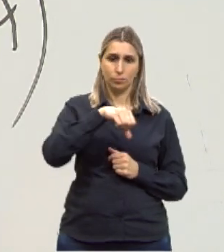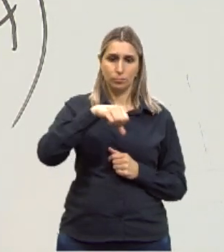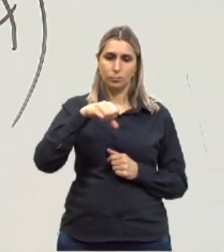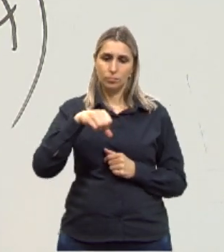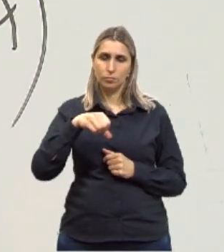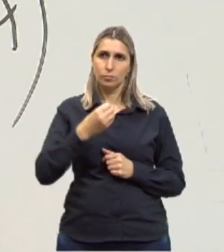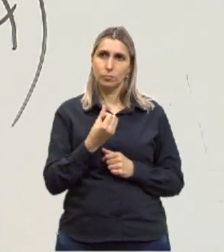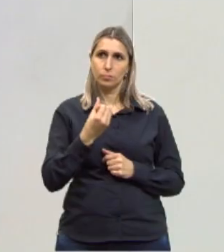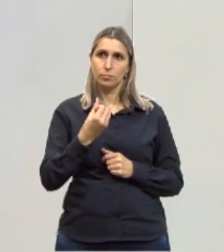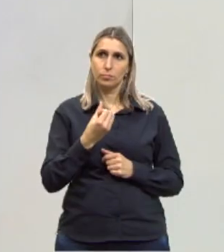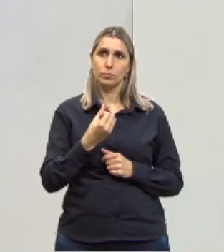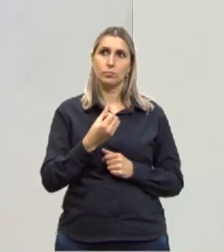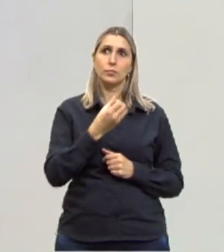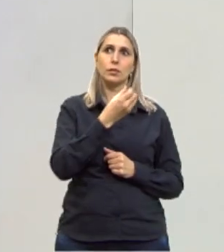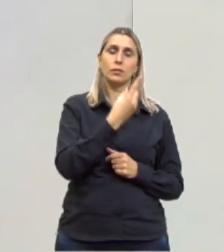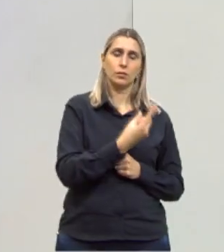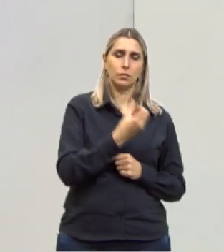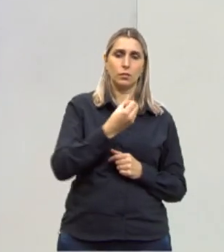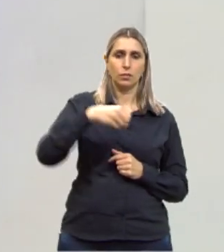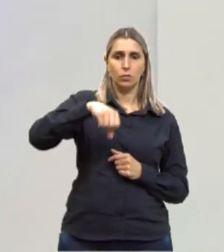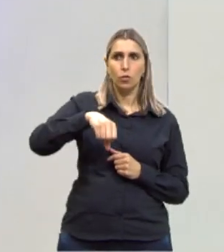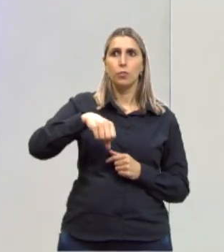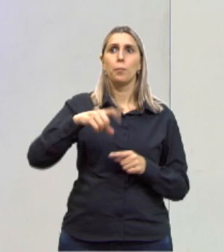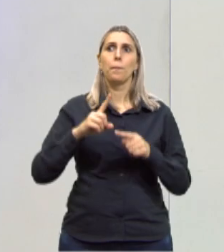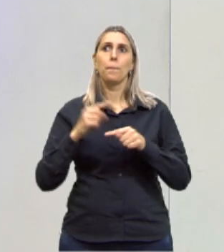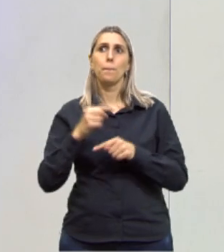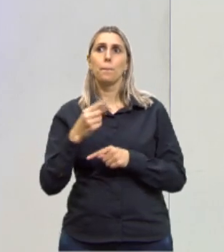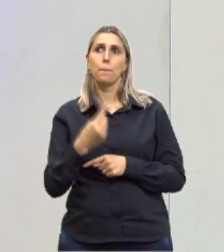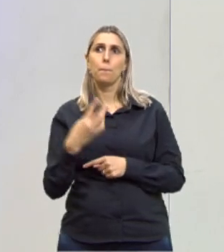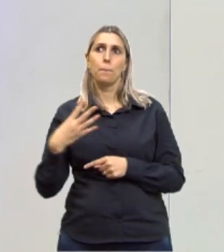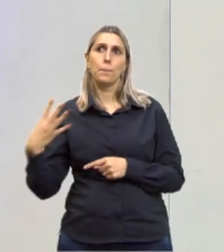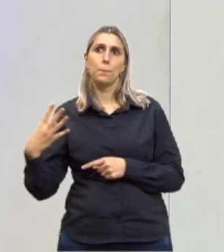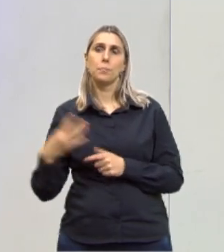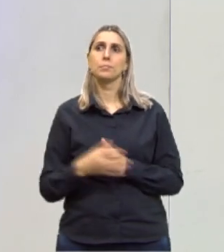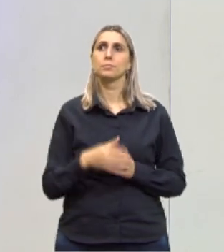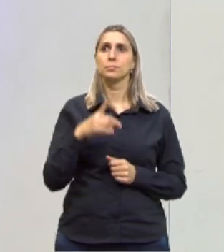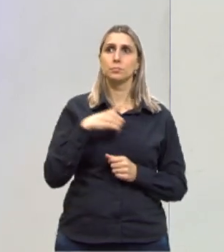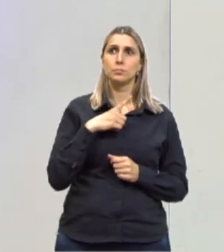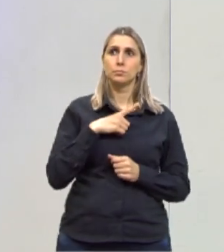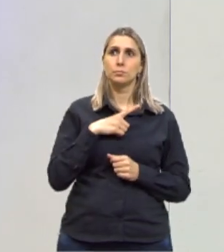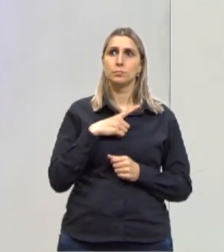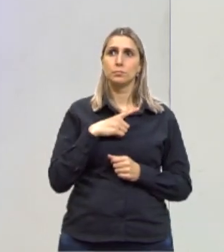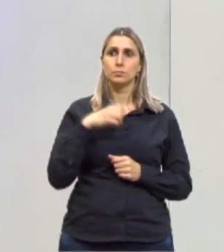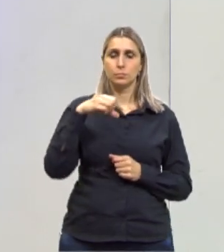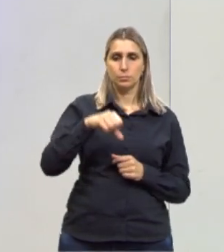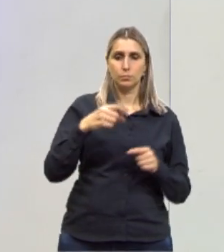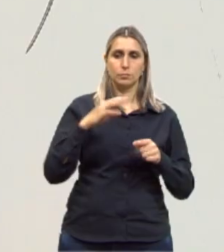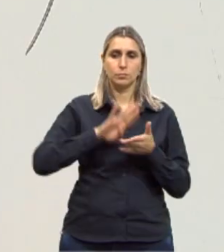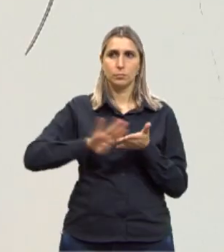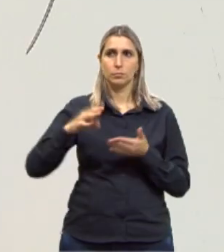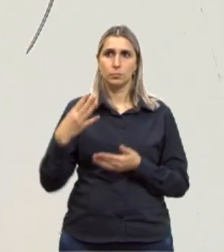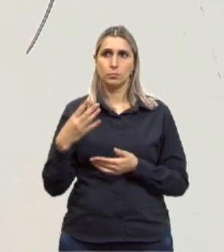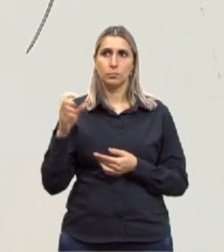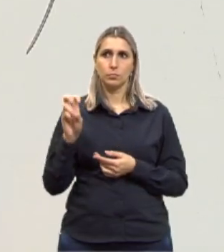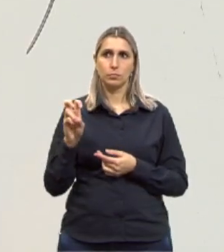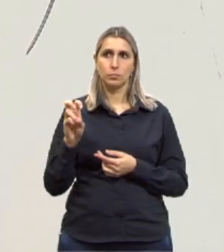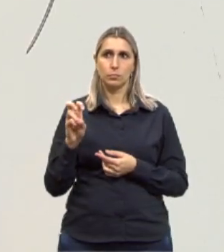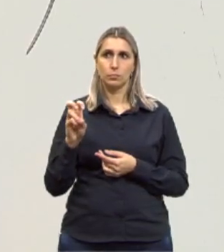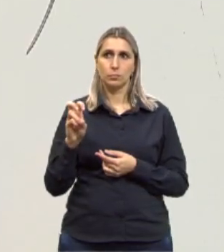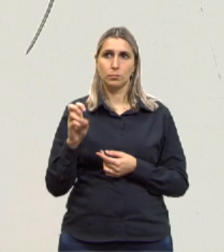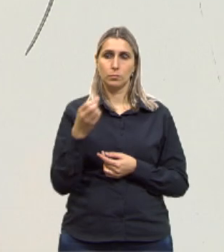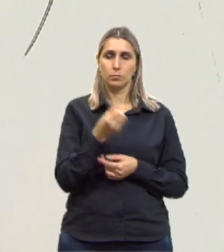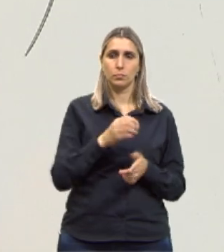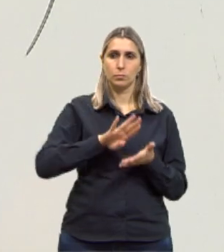169 menos 144. E aqui nós temos 9 menos 4, 5. 6 menos